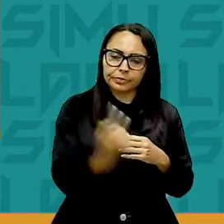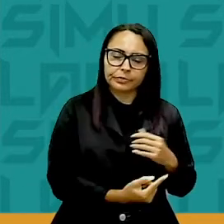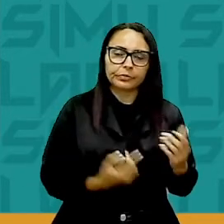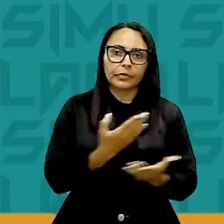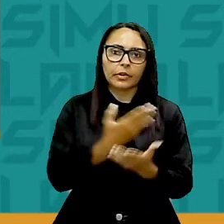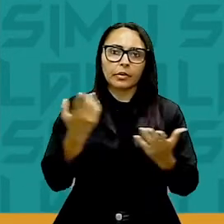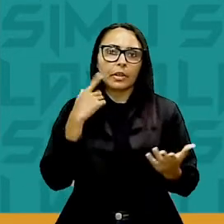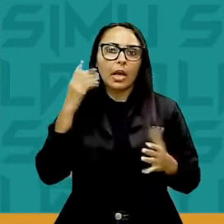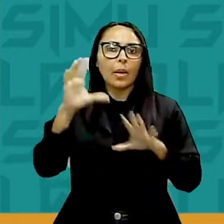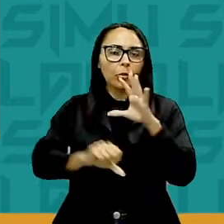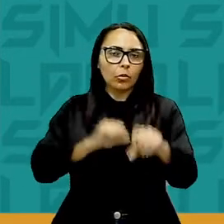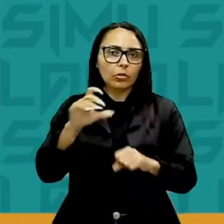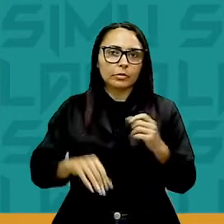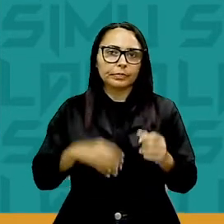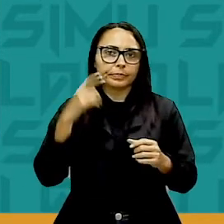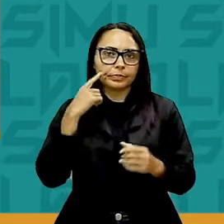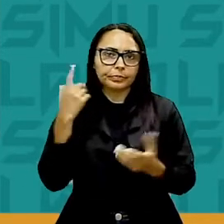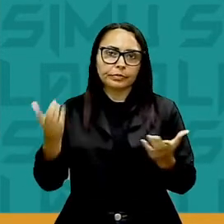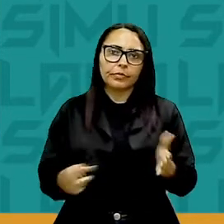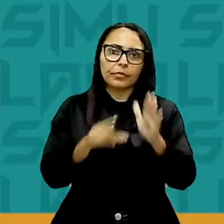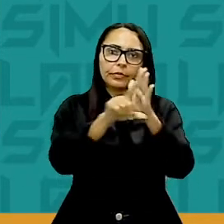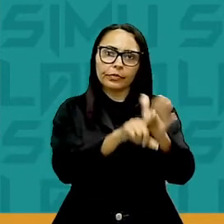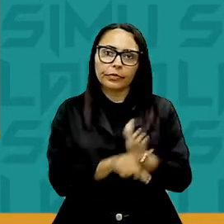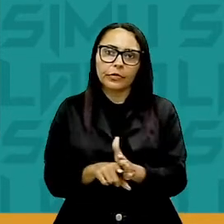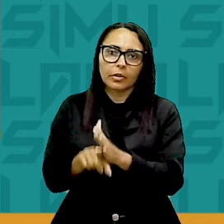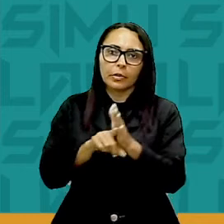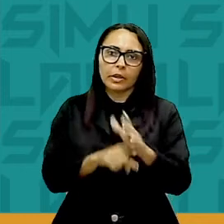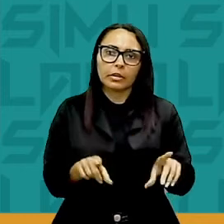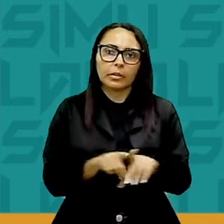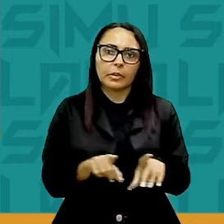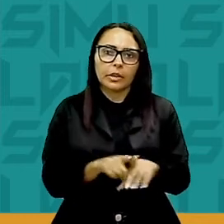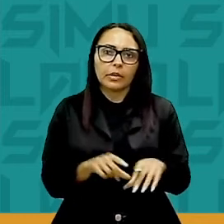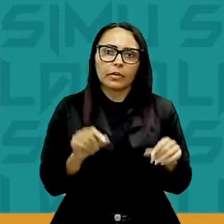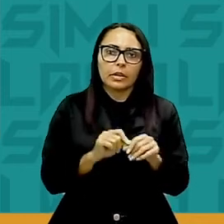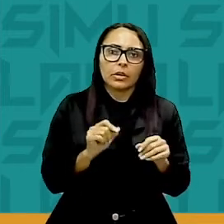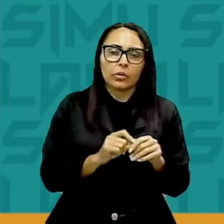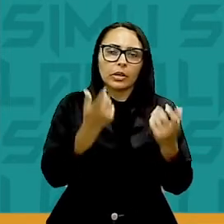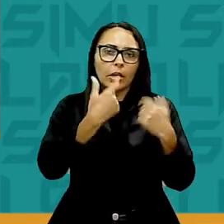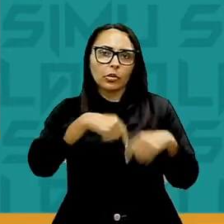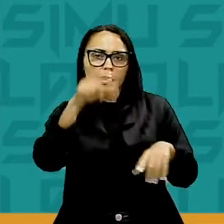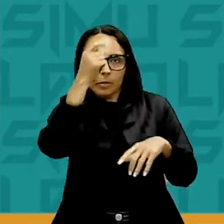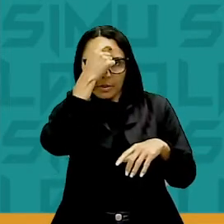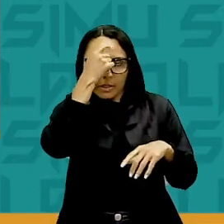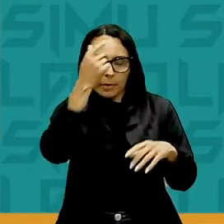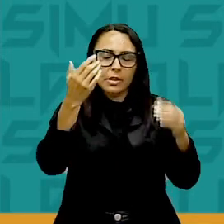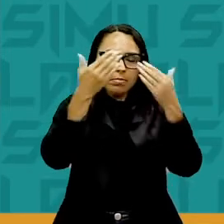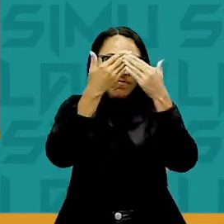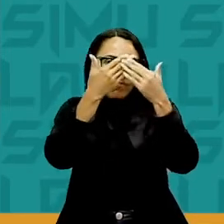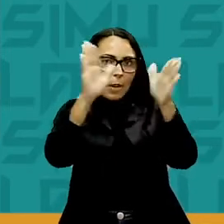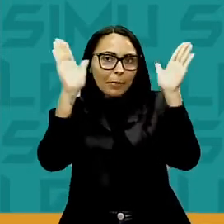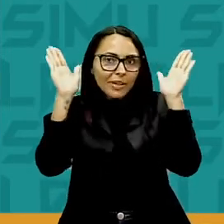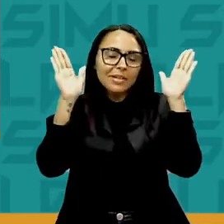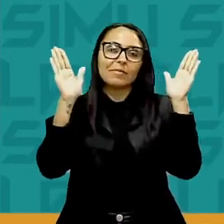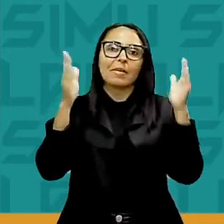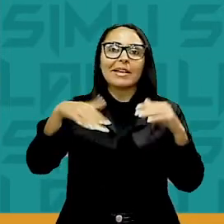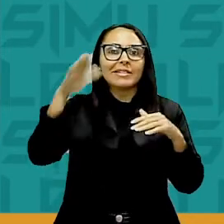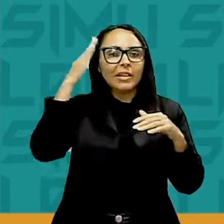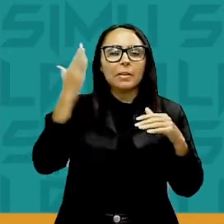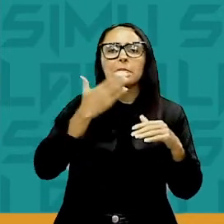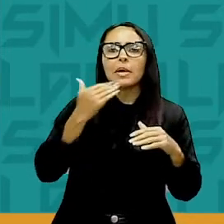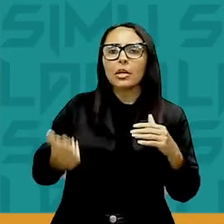a busca, ao questionamento, a fazer com que a nossa mente possa se abrir para